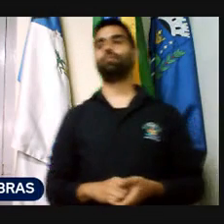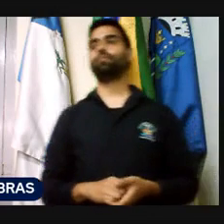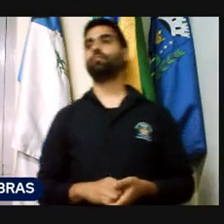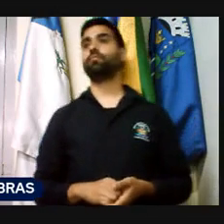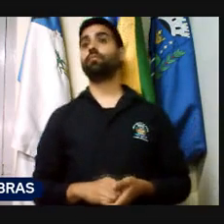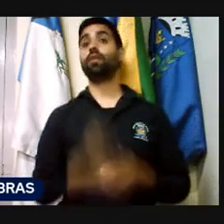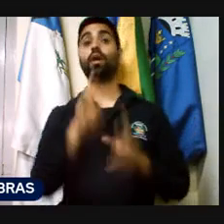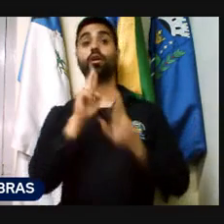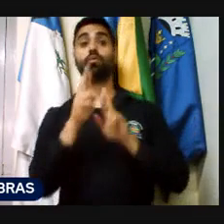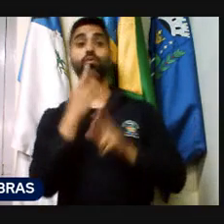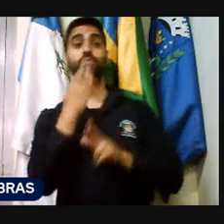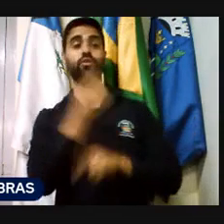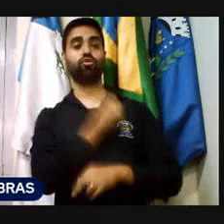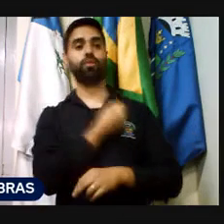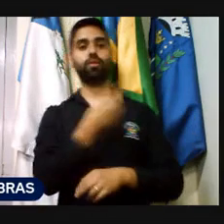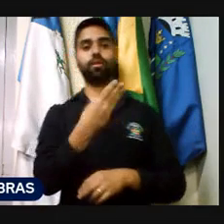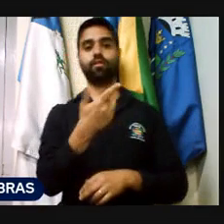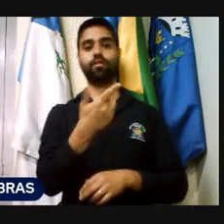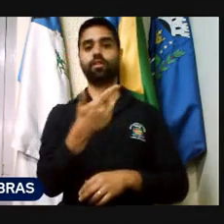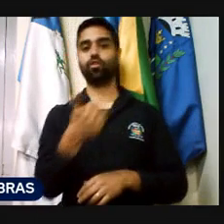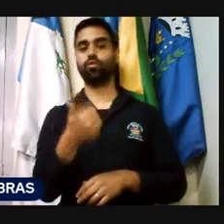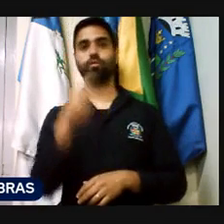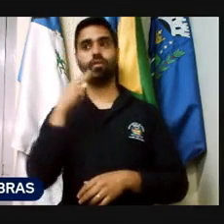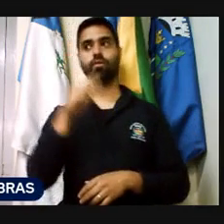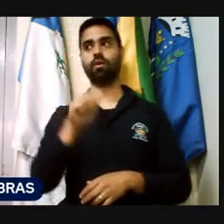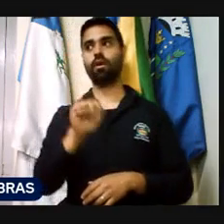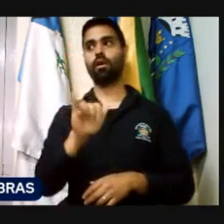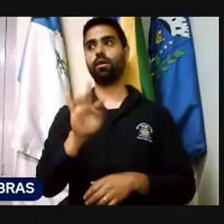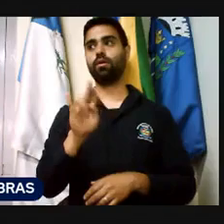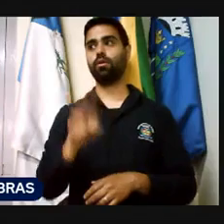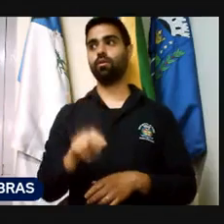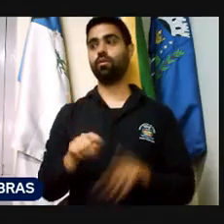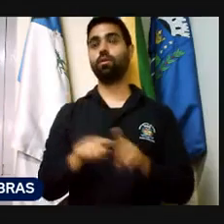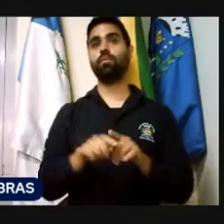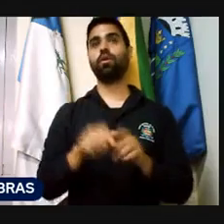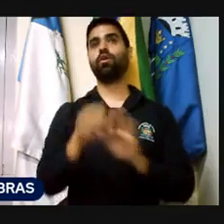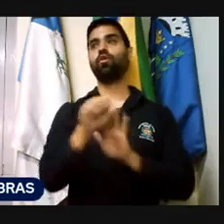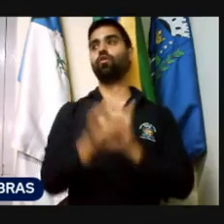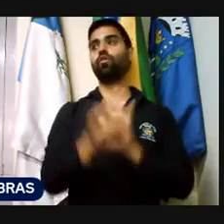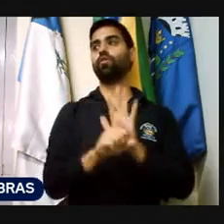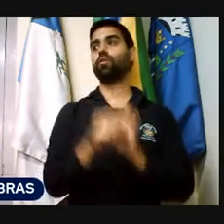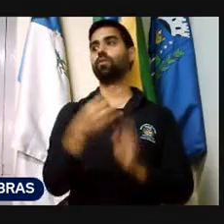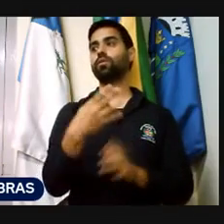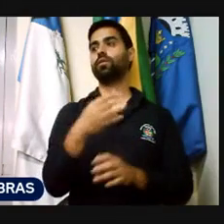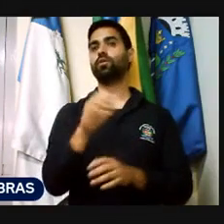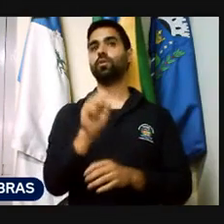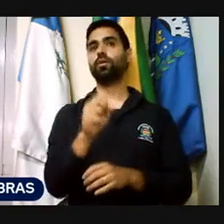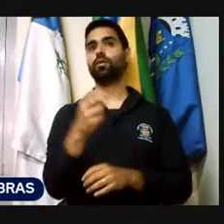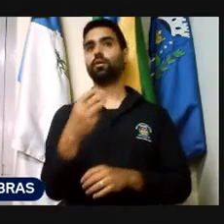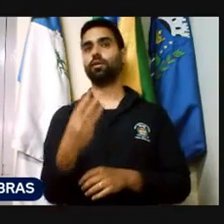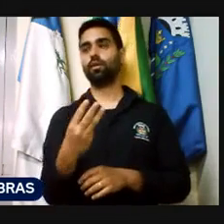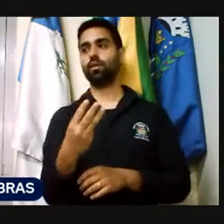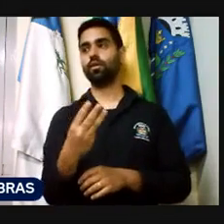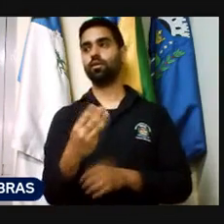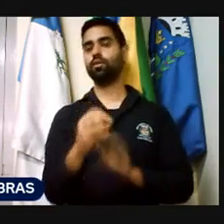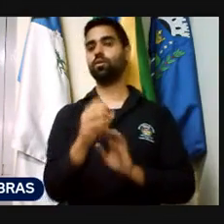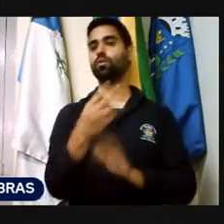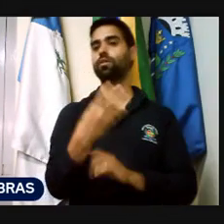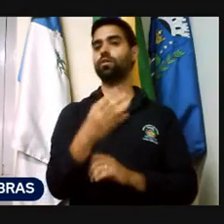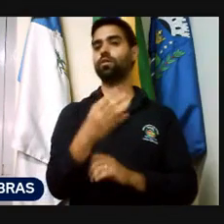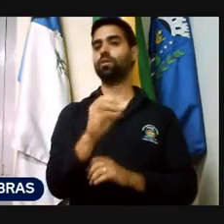resposta ao requerimento 321, vereador Ailton, ofício número 483,